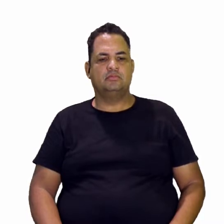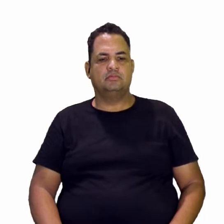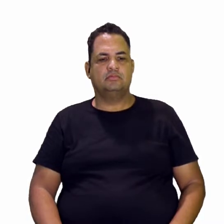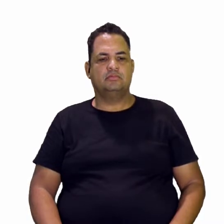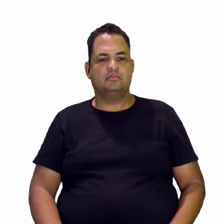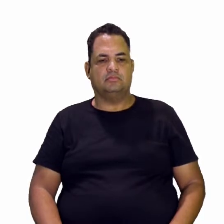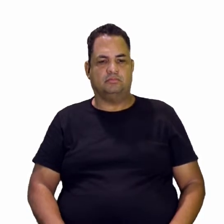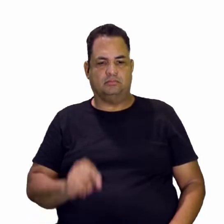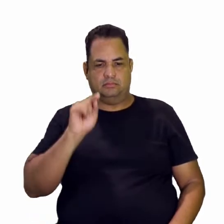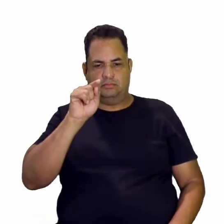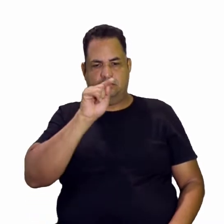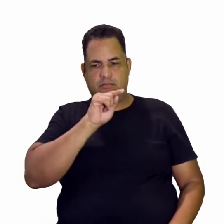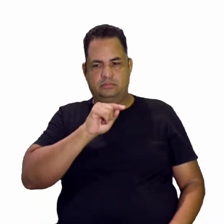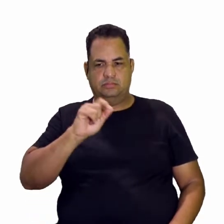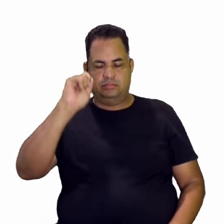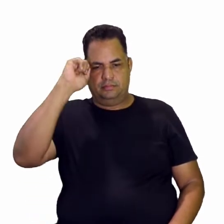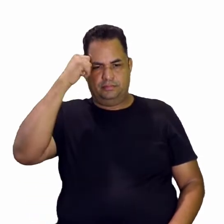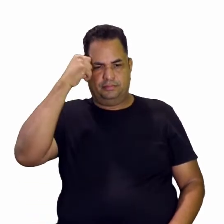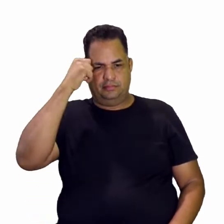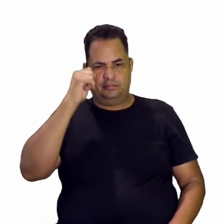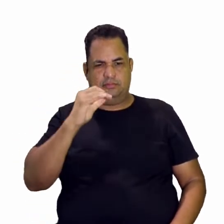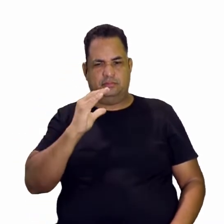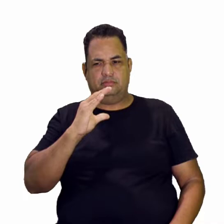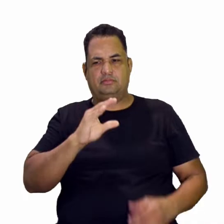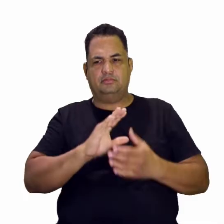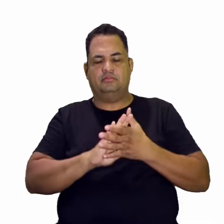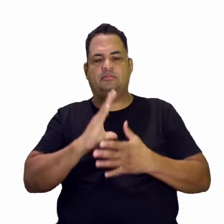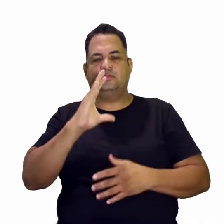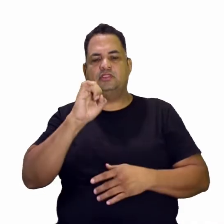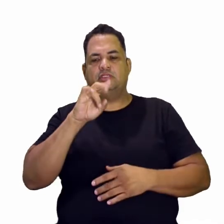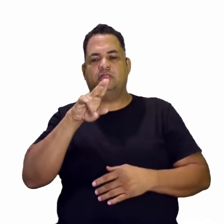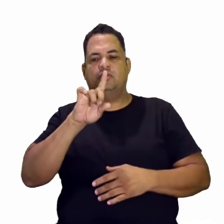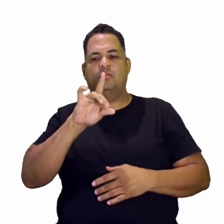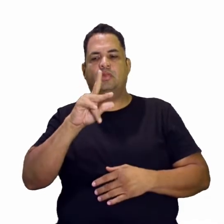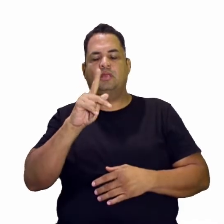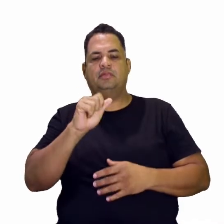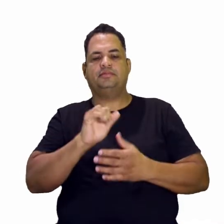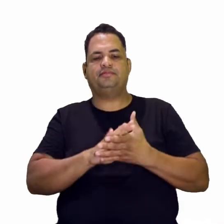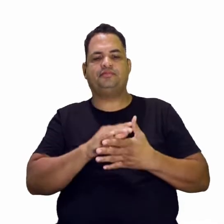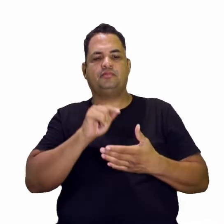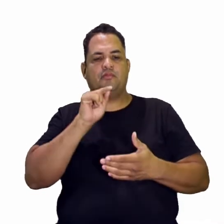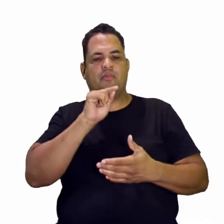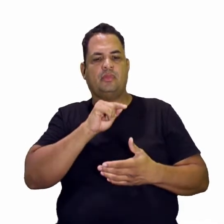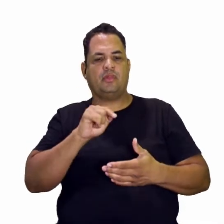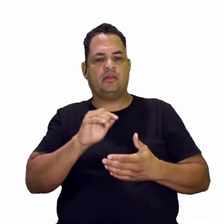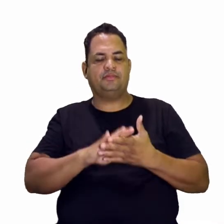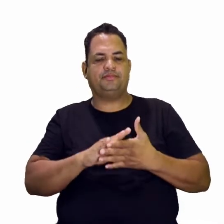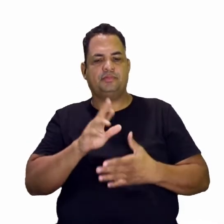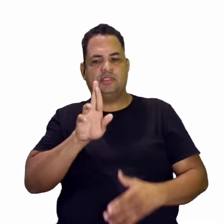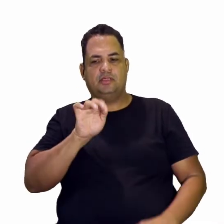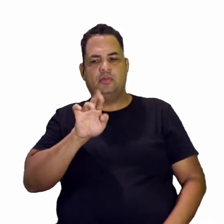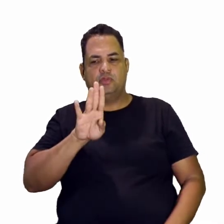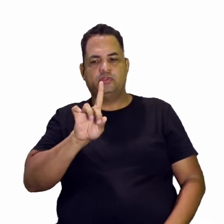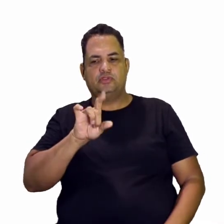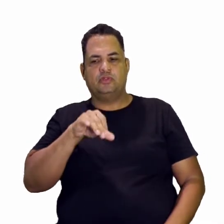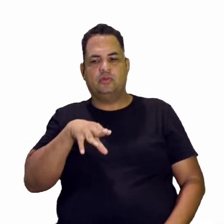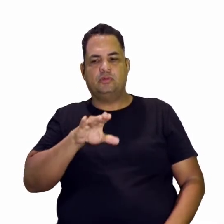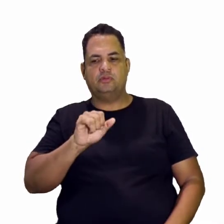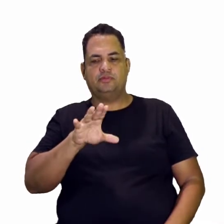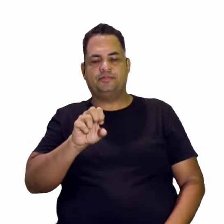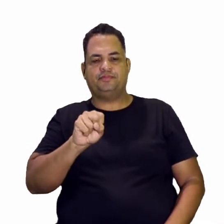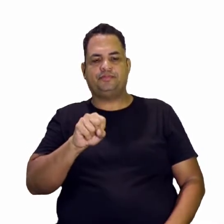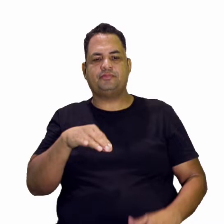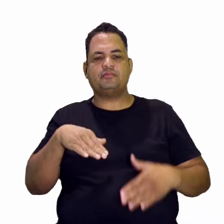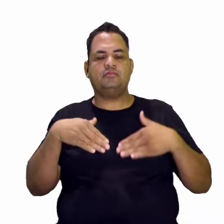onde estão esses pontinhos pretos é o citoplasma, ou citosol. E os pretinhos, prof, são os ribossomos, muito bem.